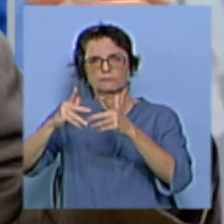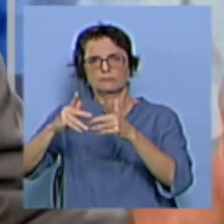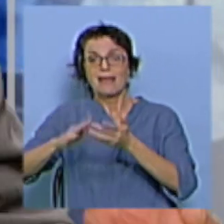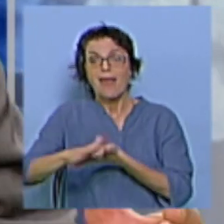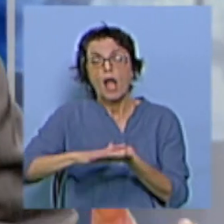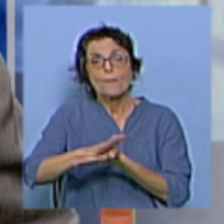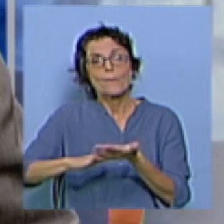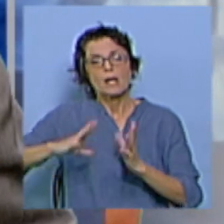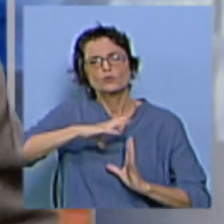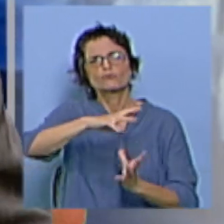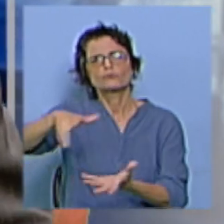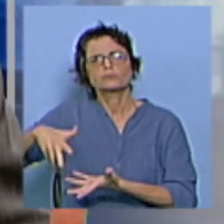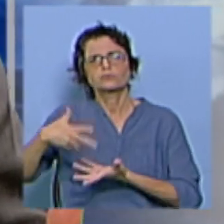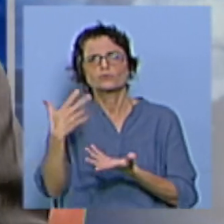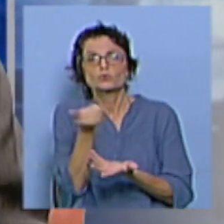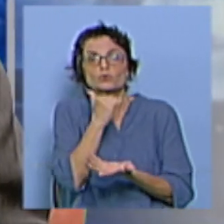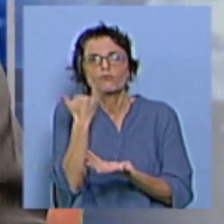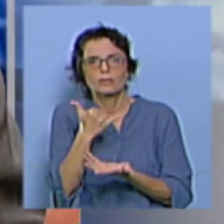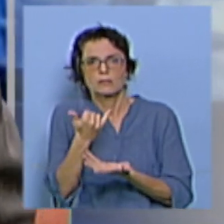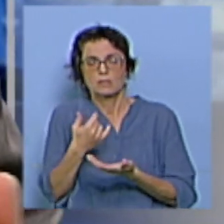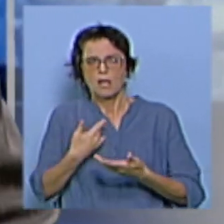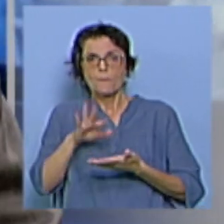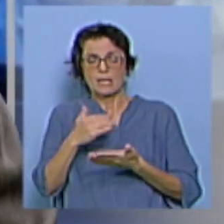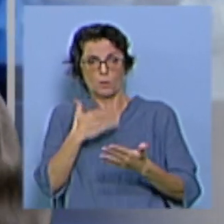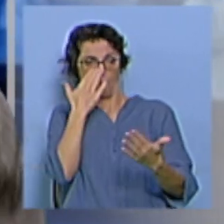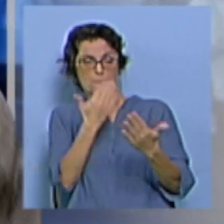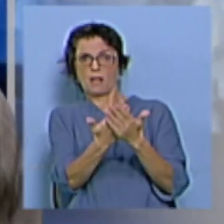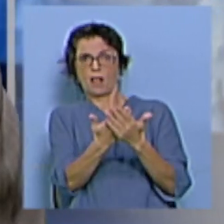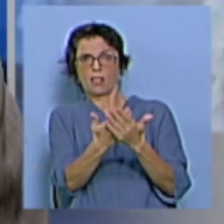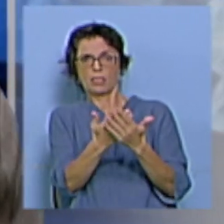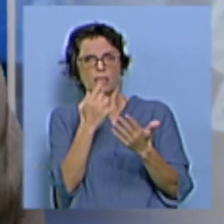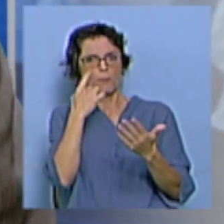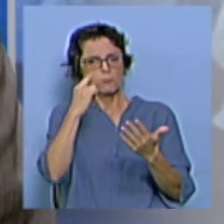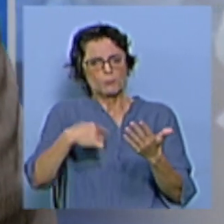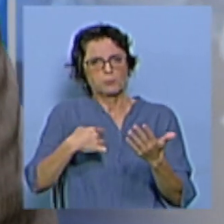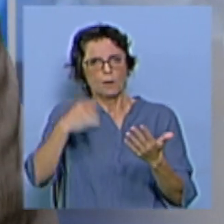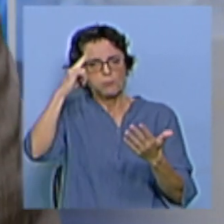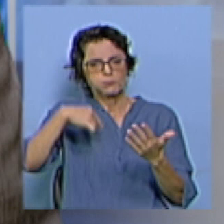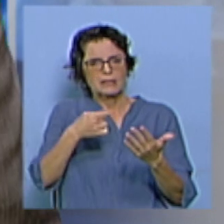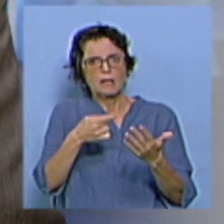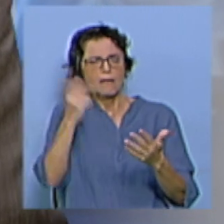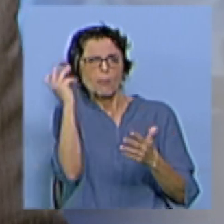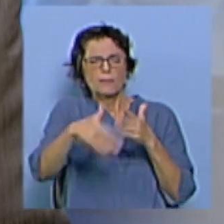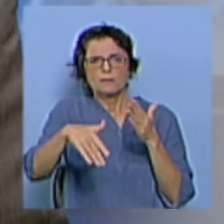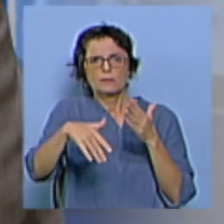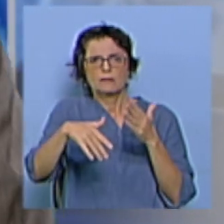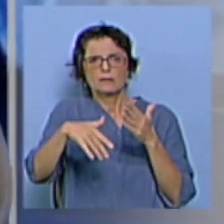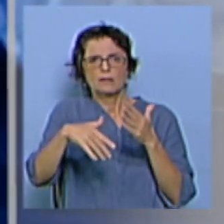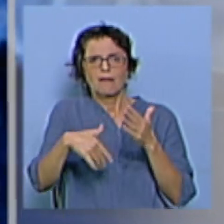harmonioso e feliz. Quando eu vejo que o saber pode dar asa à violência, é uma contradição. É uma